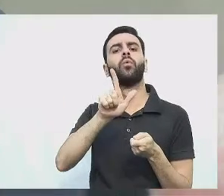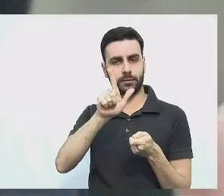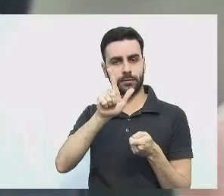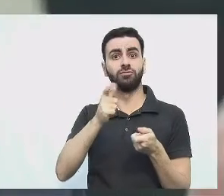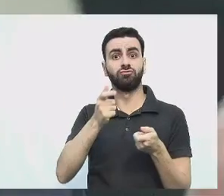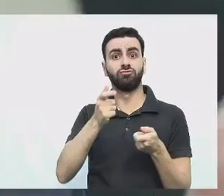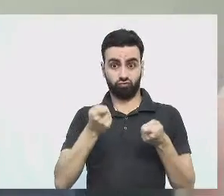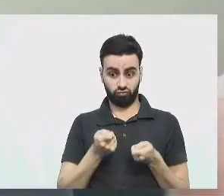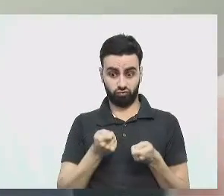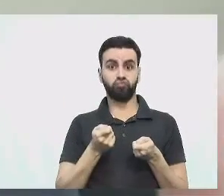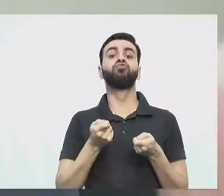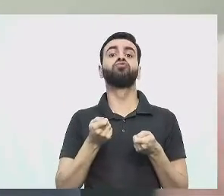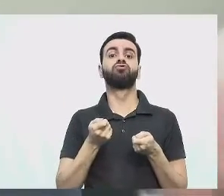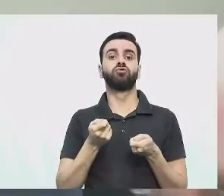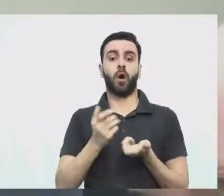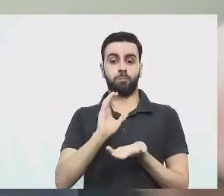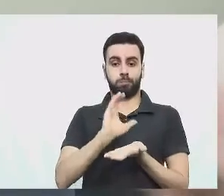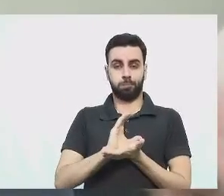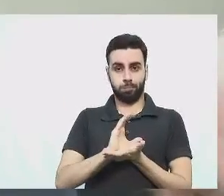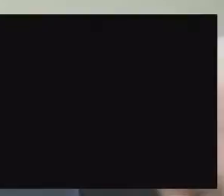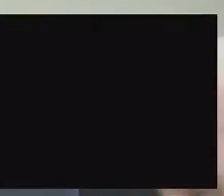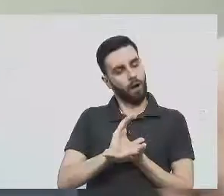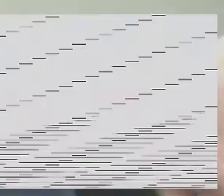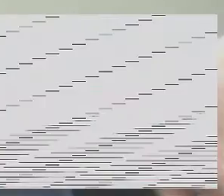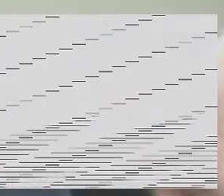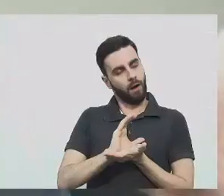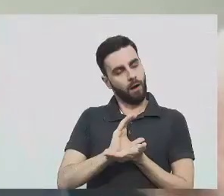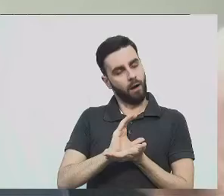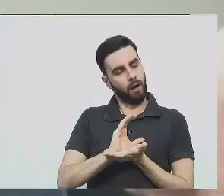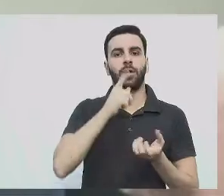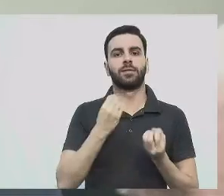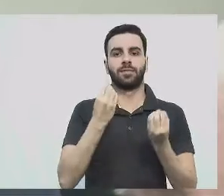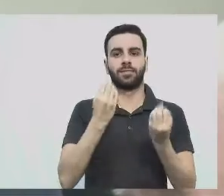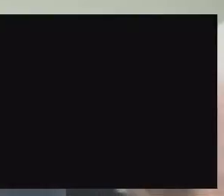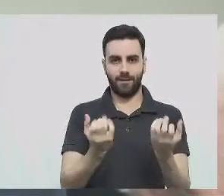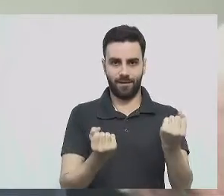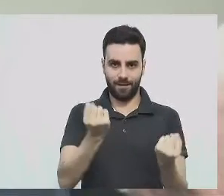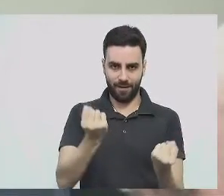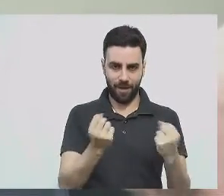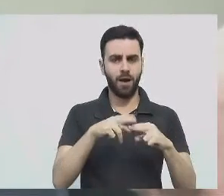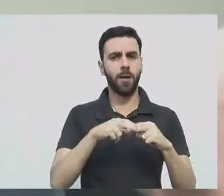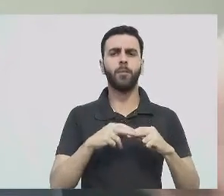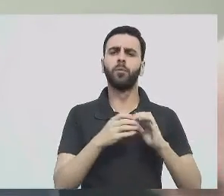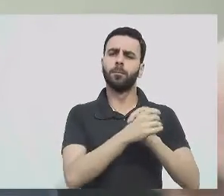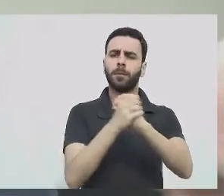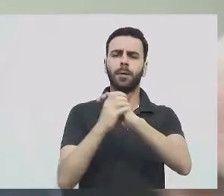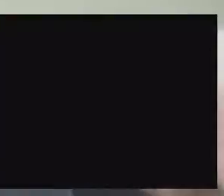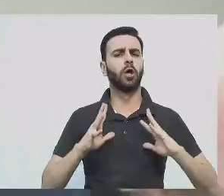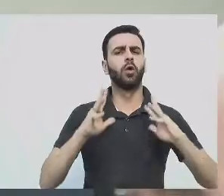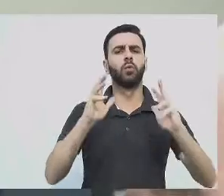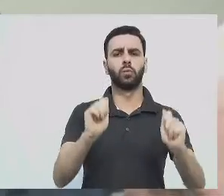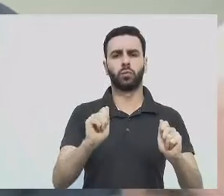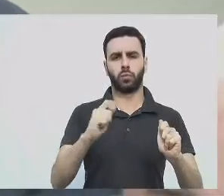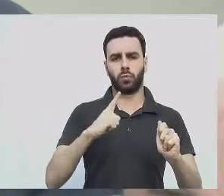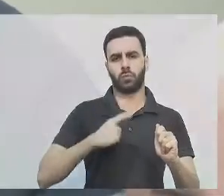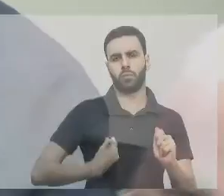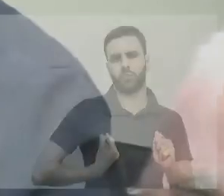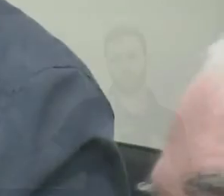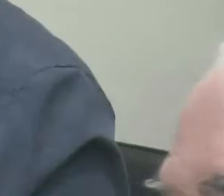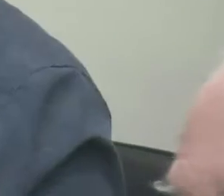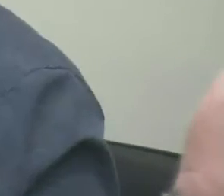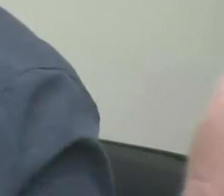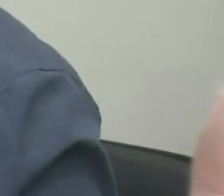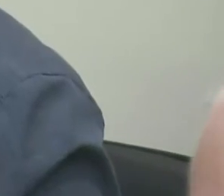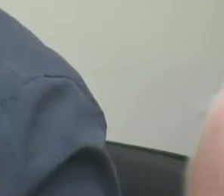devolução dessa casa, foi tirada essa patrulha rural. Então, parabenizar a todos os envolvidos, né, nessa